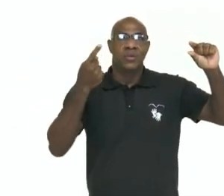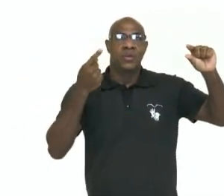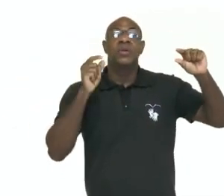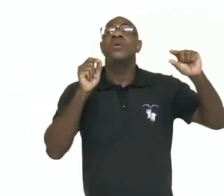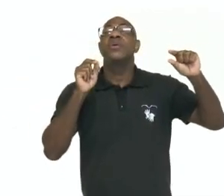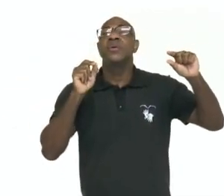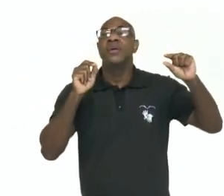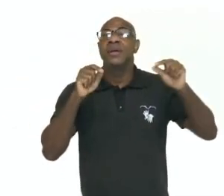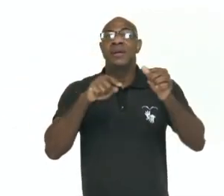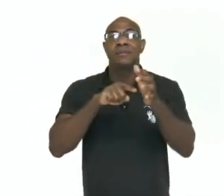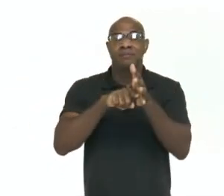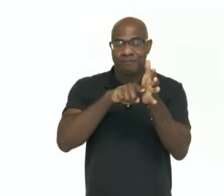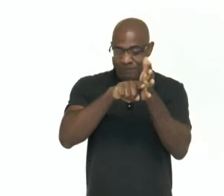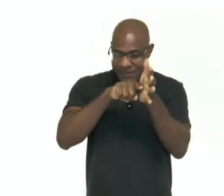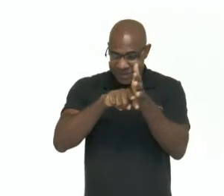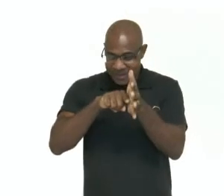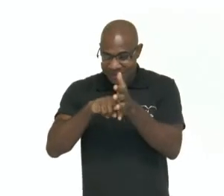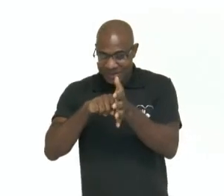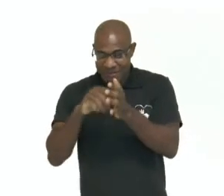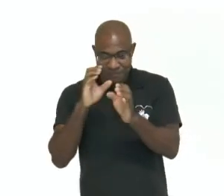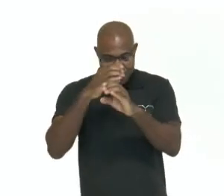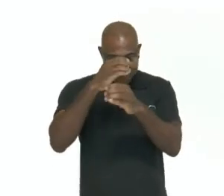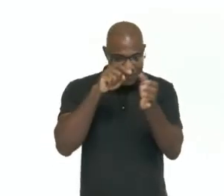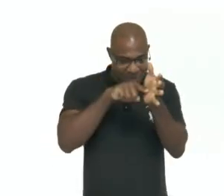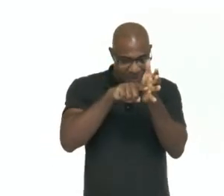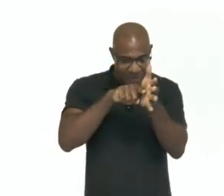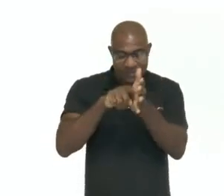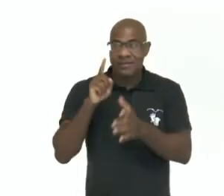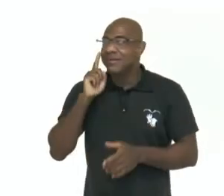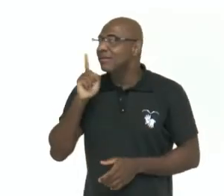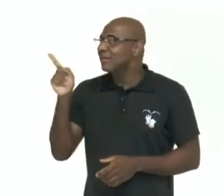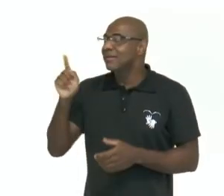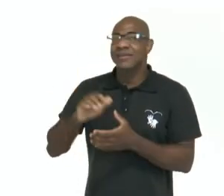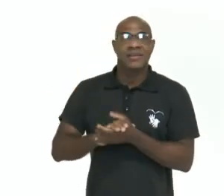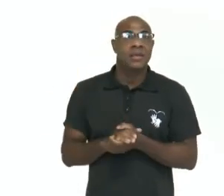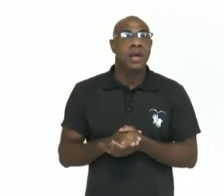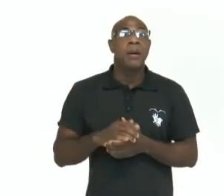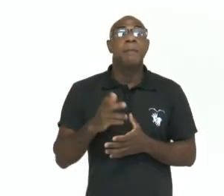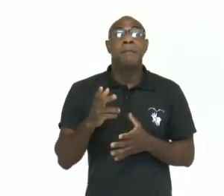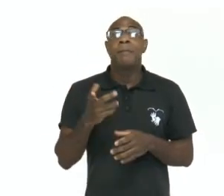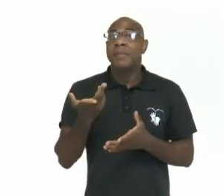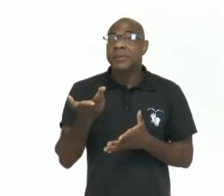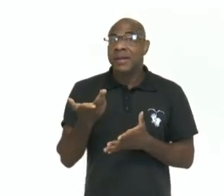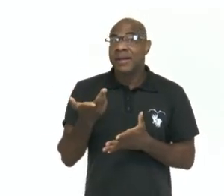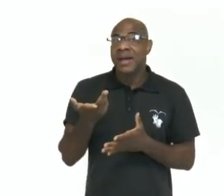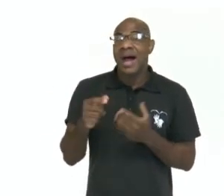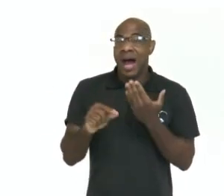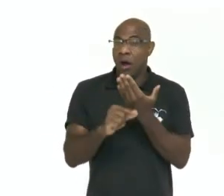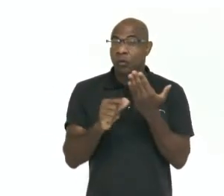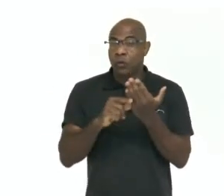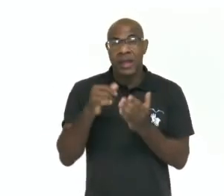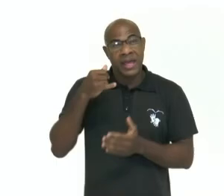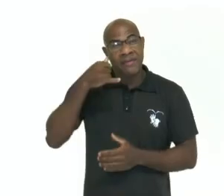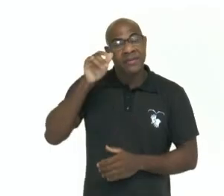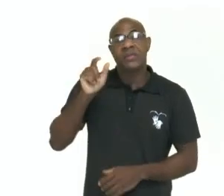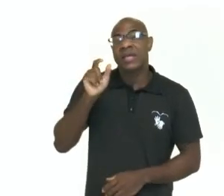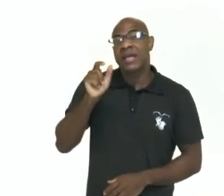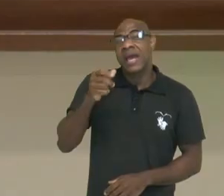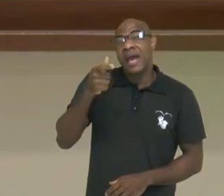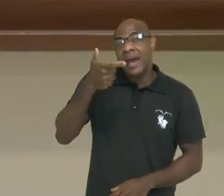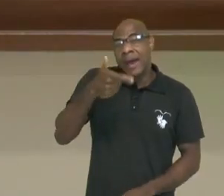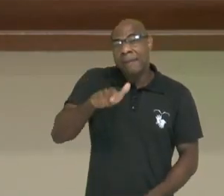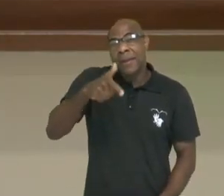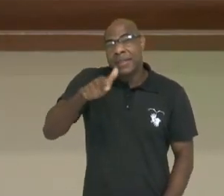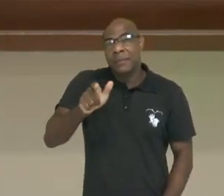termo cientistas. Então, ao usar essa estratégia, a autora evita a repetição de palavras no texto.